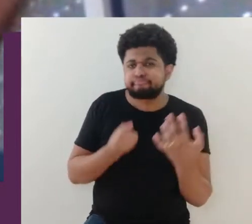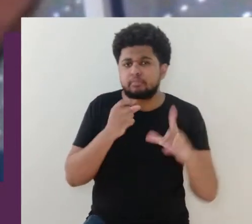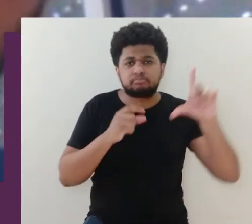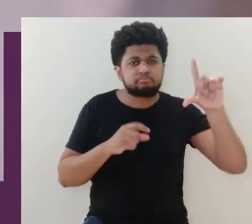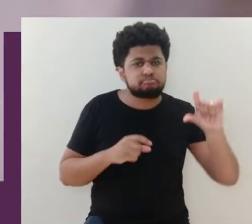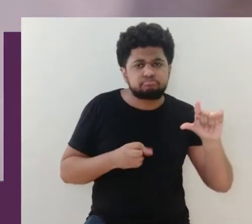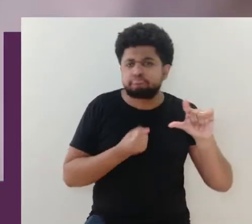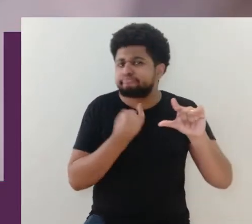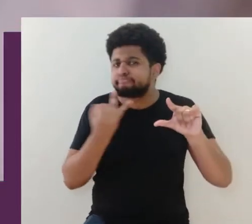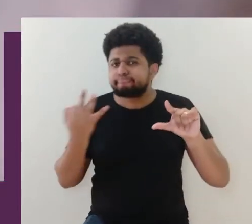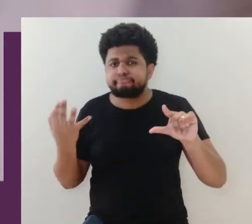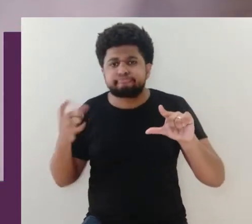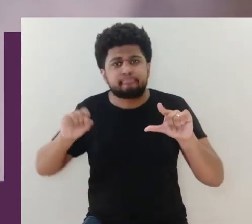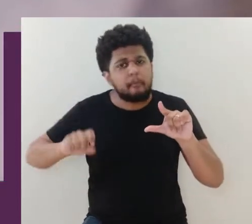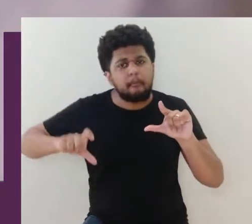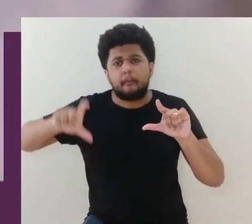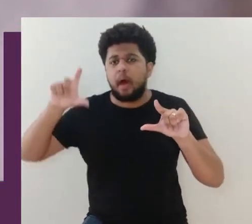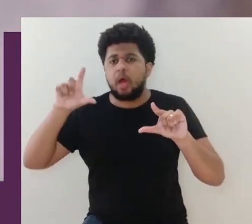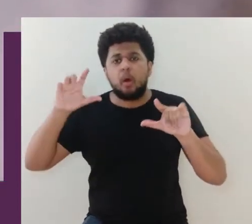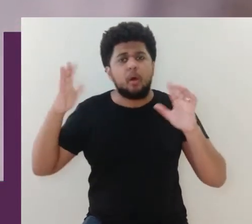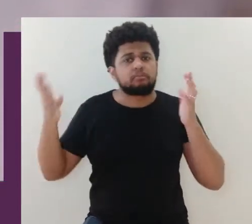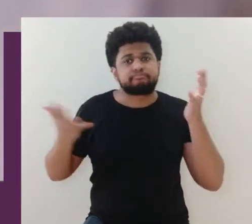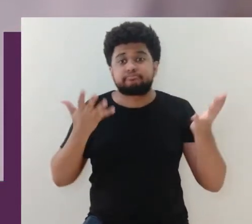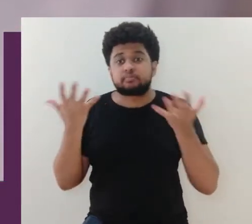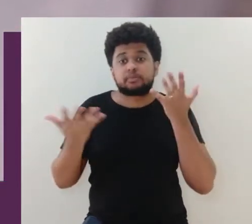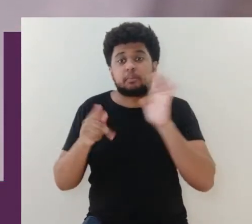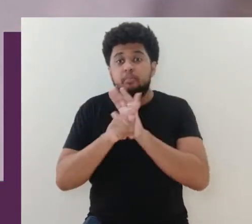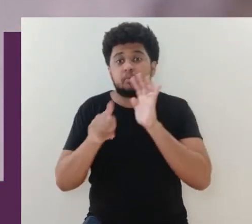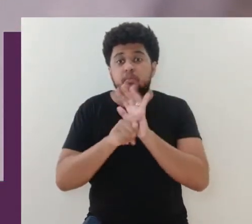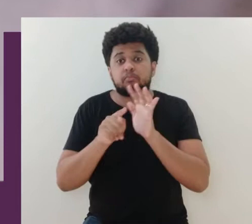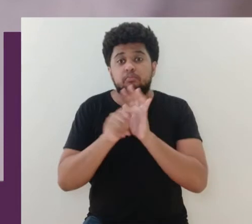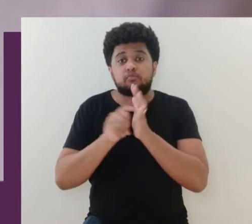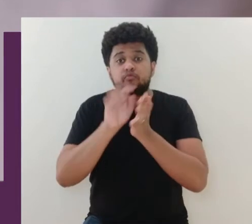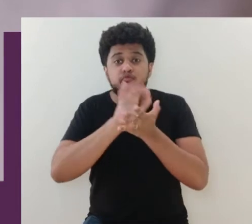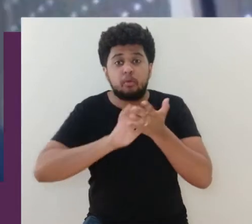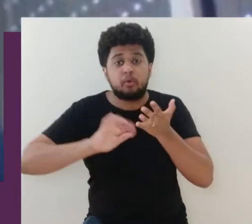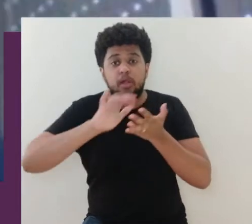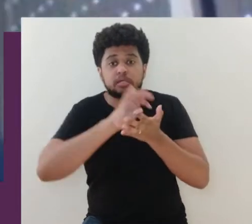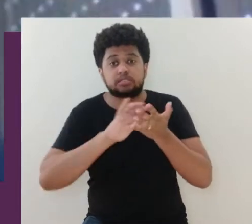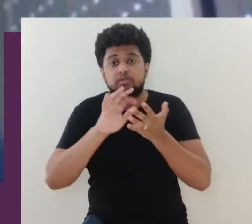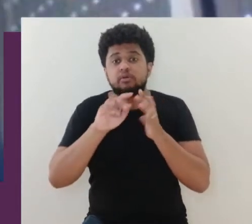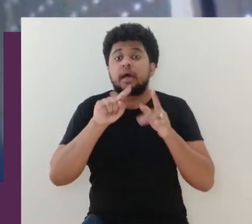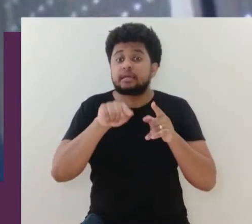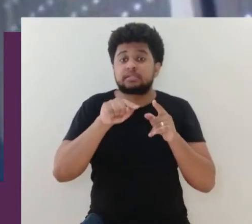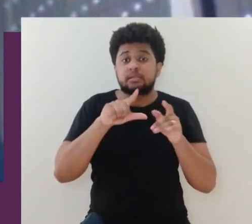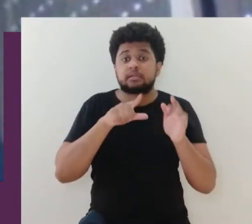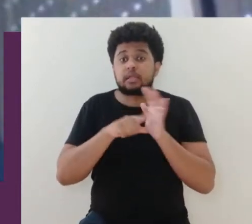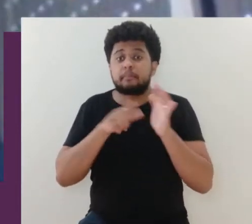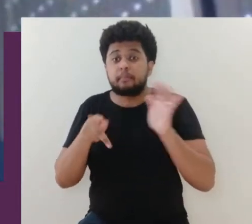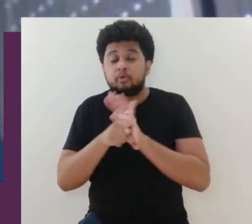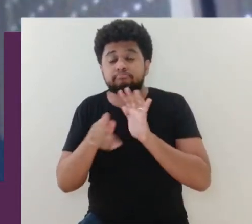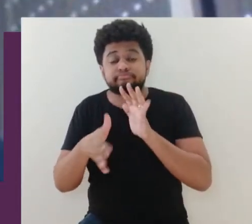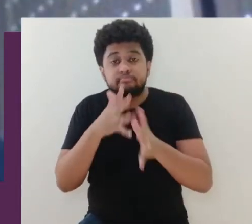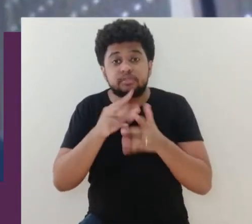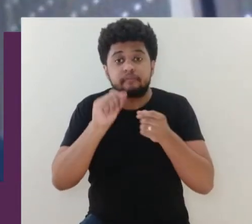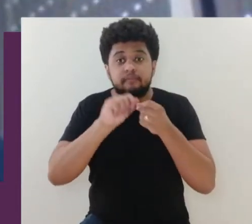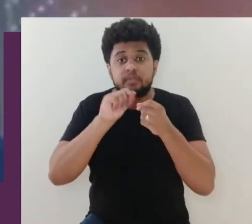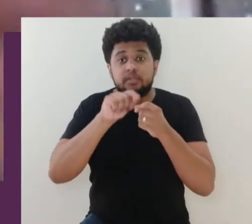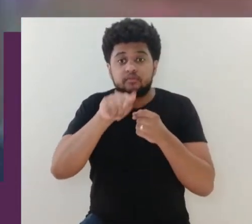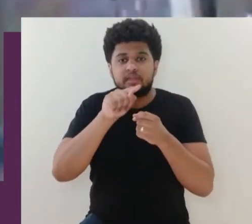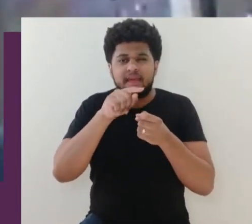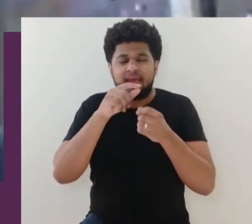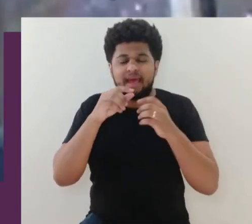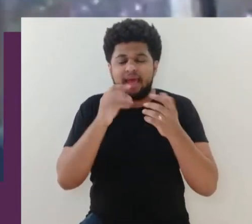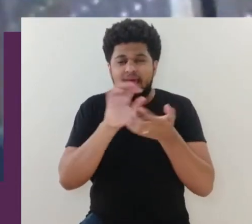antígeno menor ou maior na formulação, e isso interfere quando você faz o